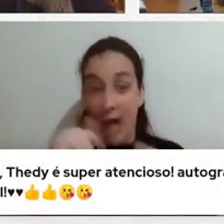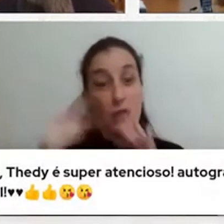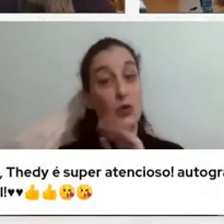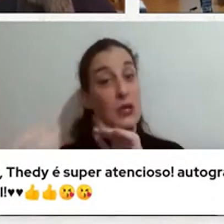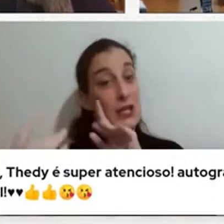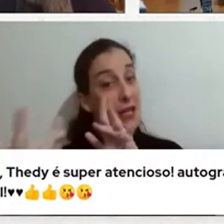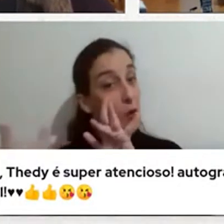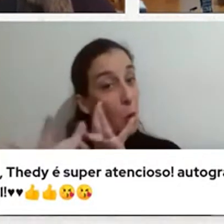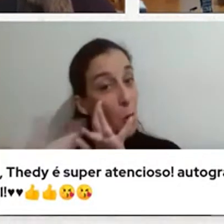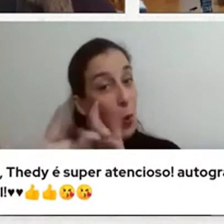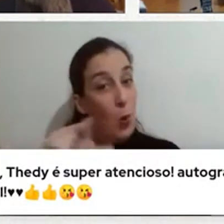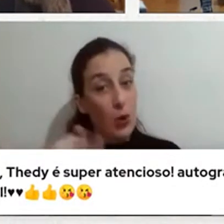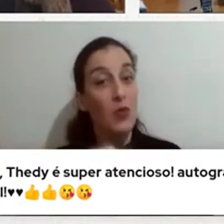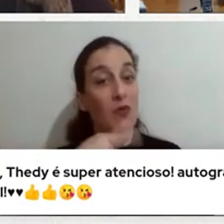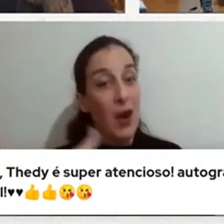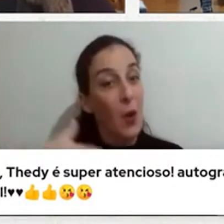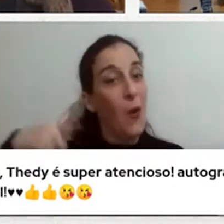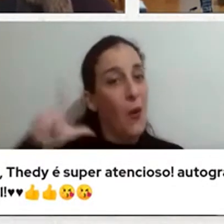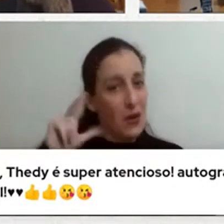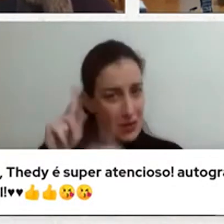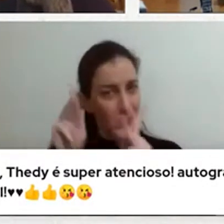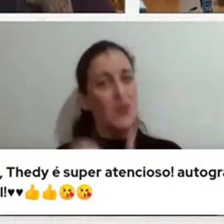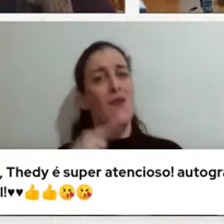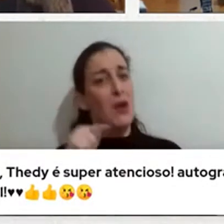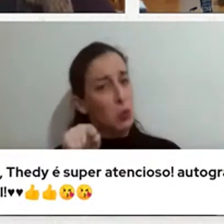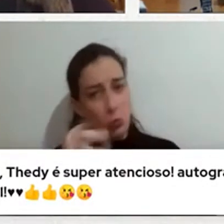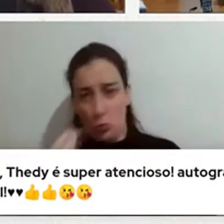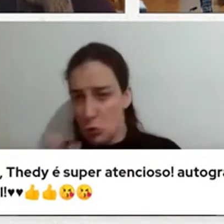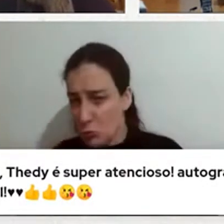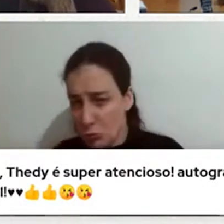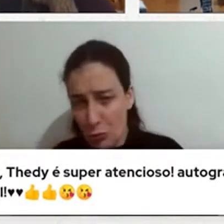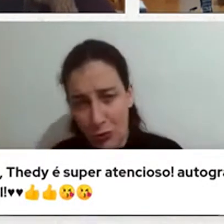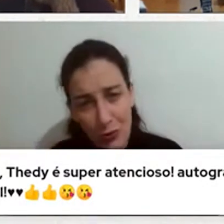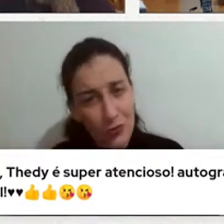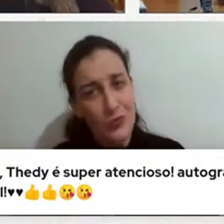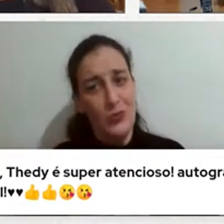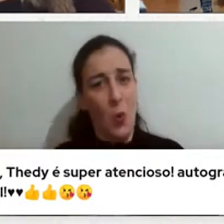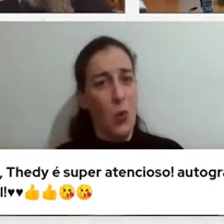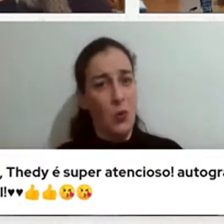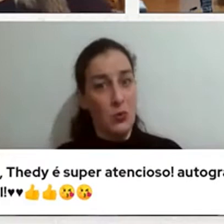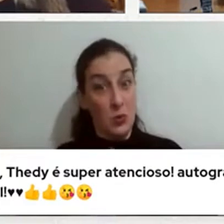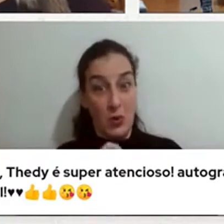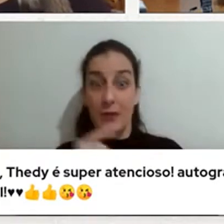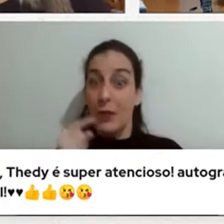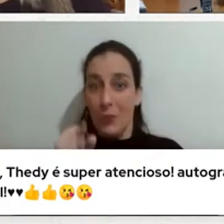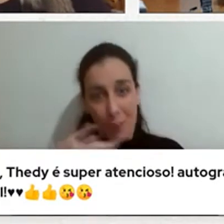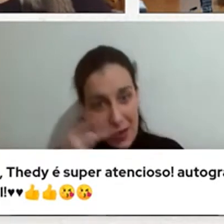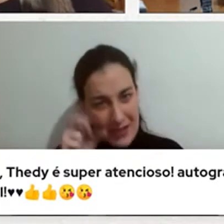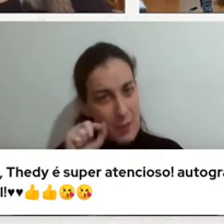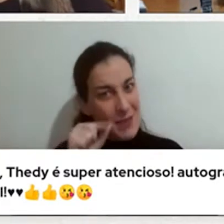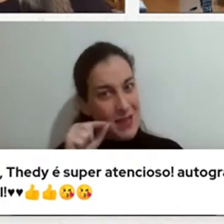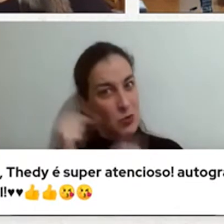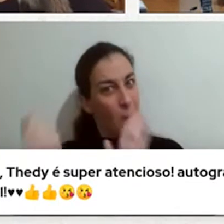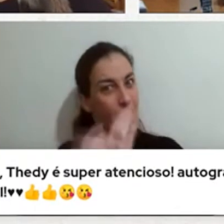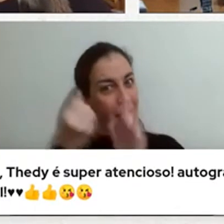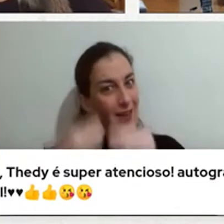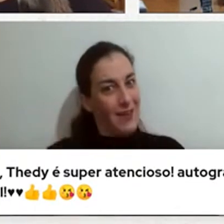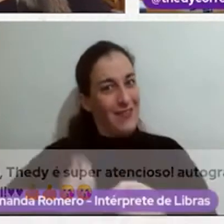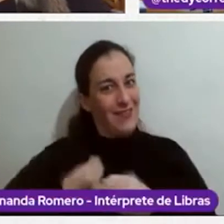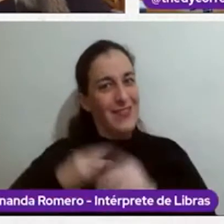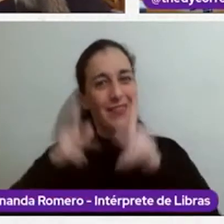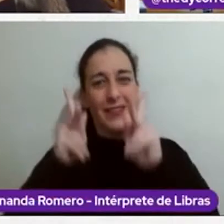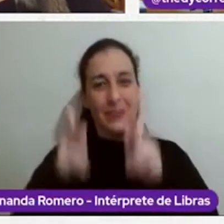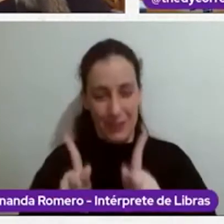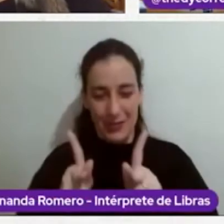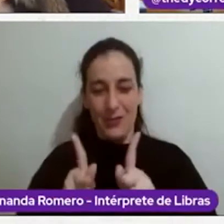né? E aqui as pessoas dizendo que tu é muito atencioso, para te ver como isso faz diferença na vida das pessoas, né? E é o que